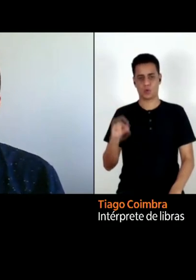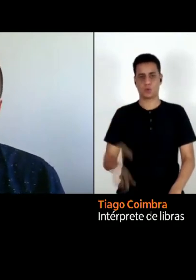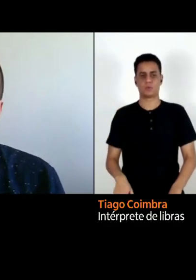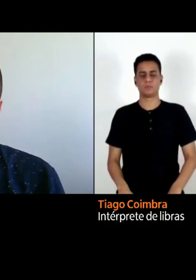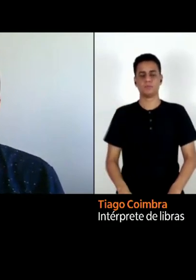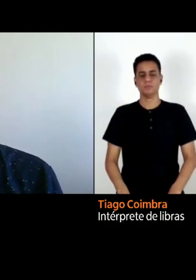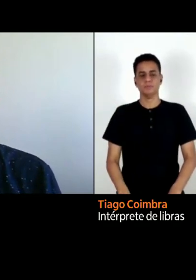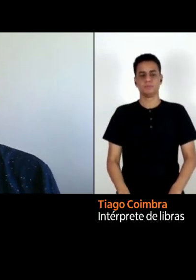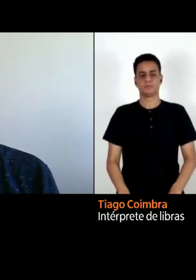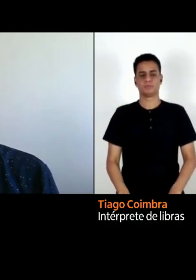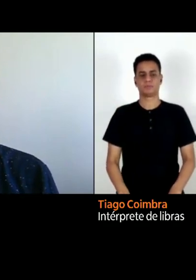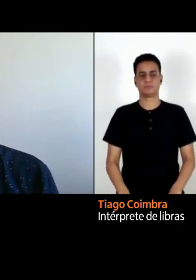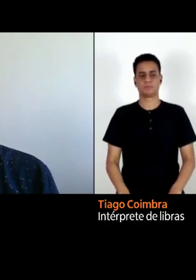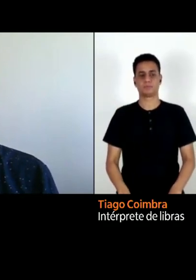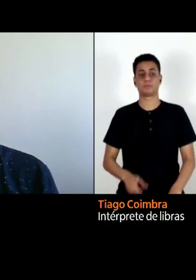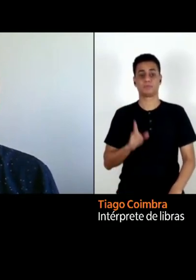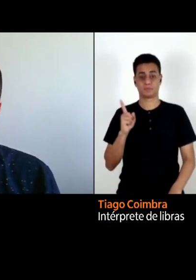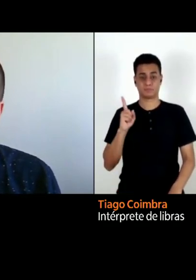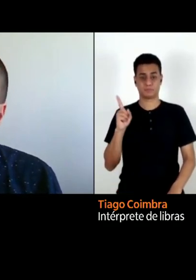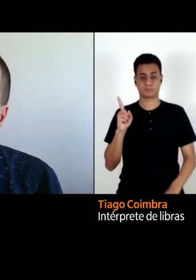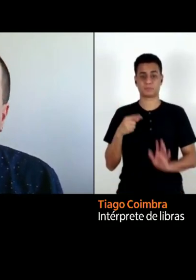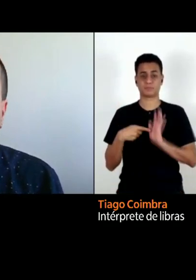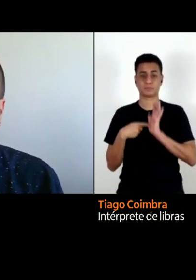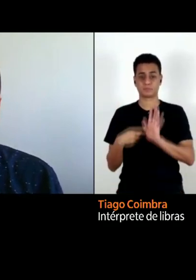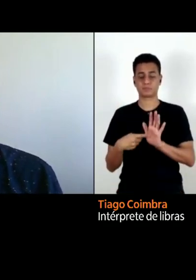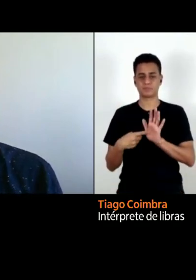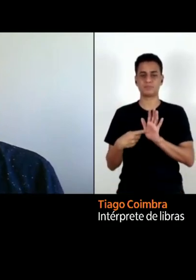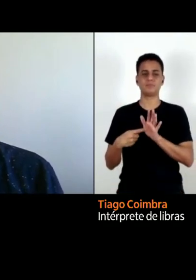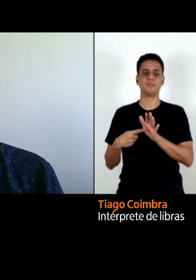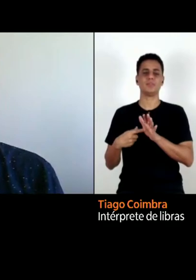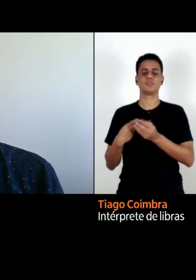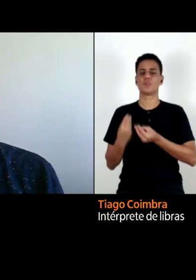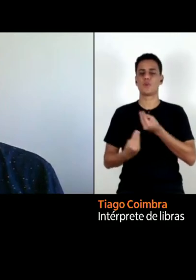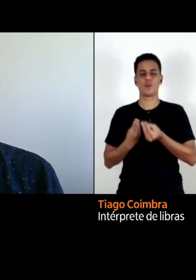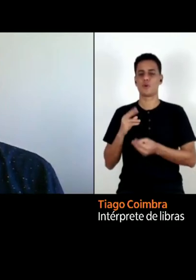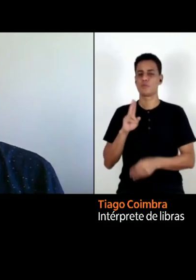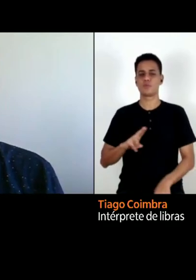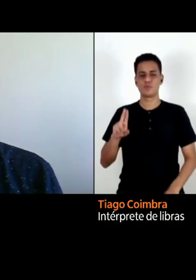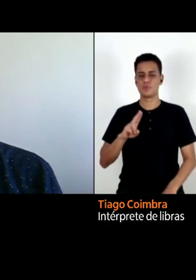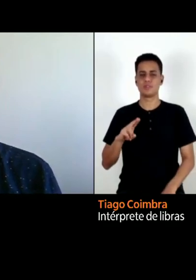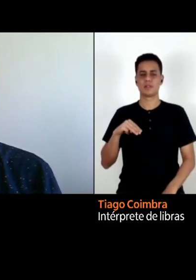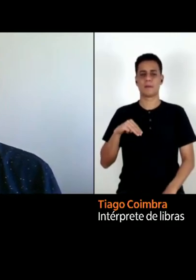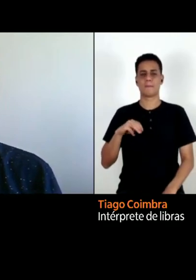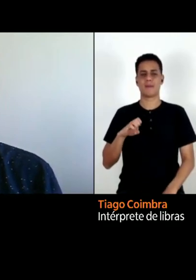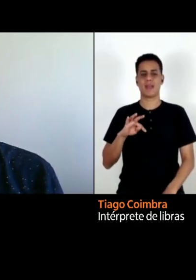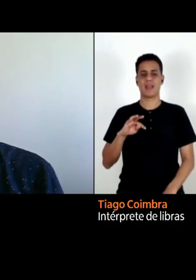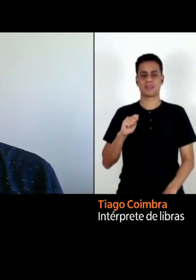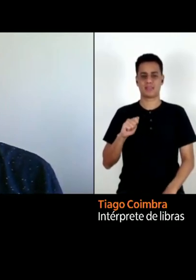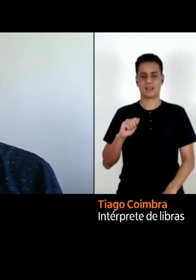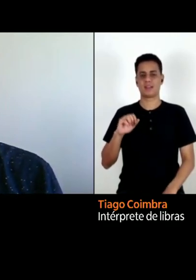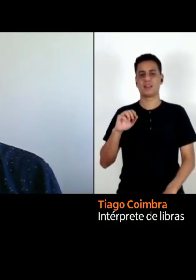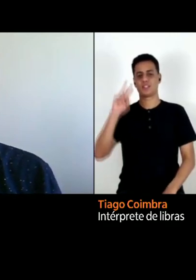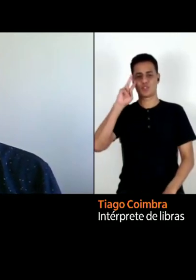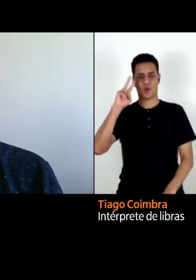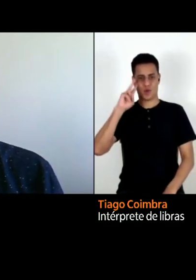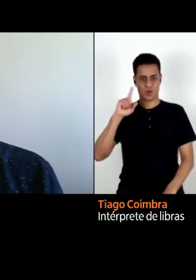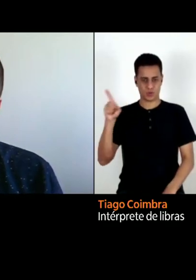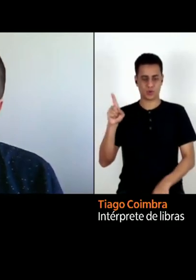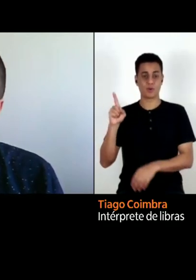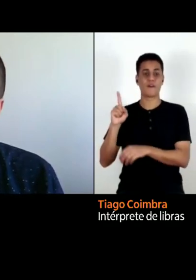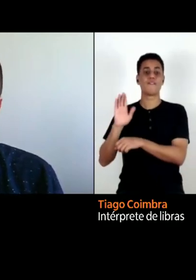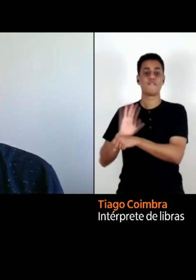Aqui exemplifico o procedimento meta-histórico com imagens extraídas de filmes de Humberto